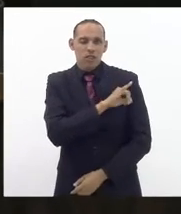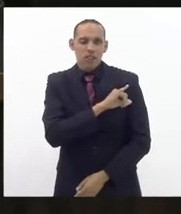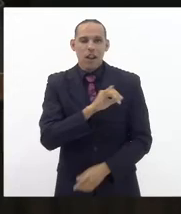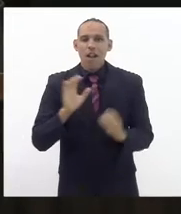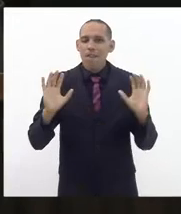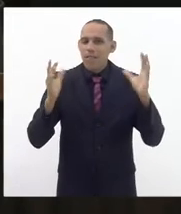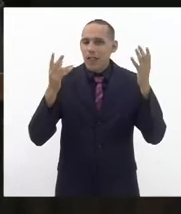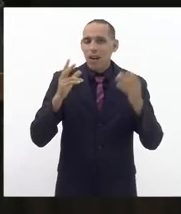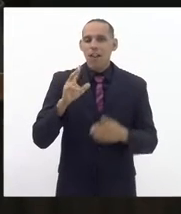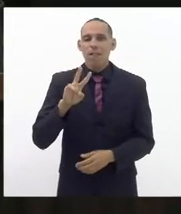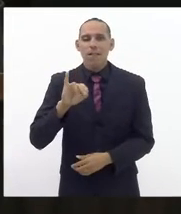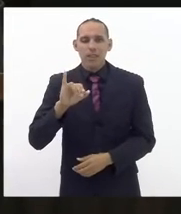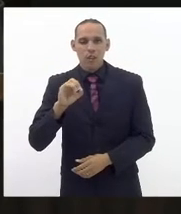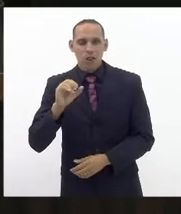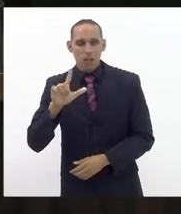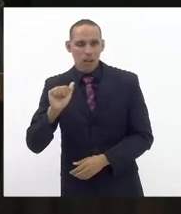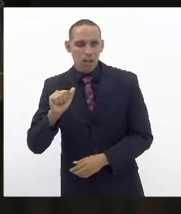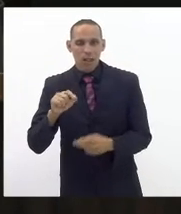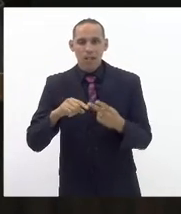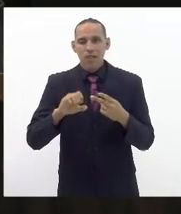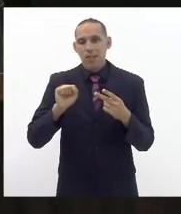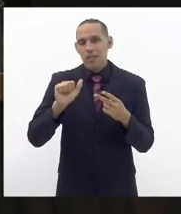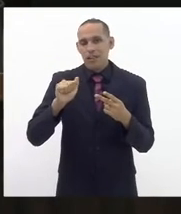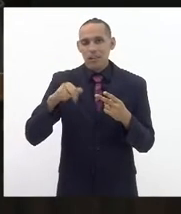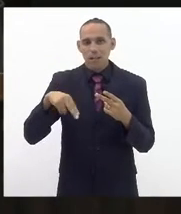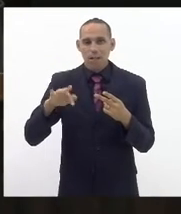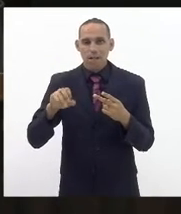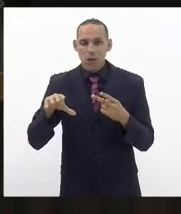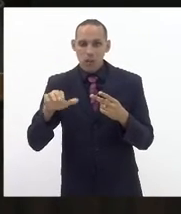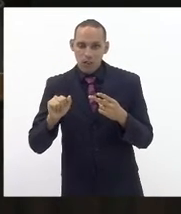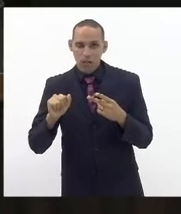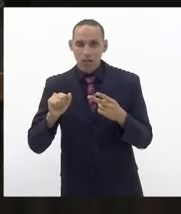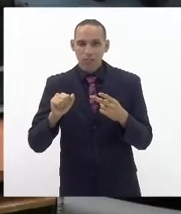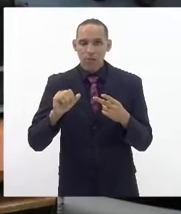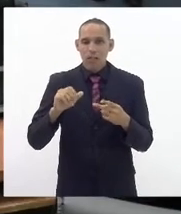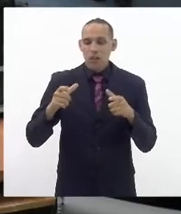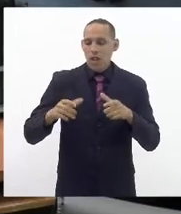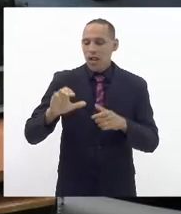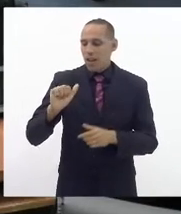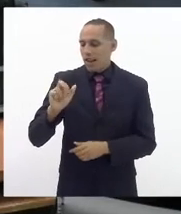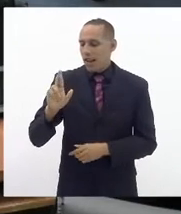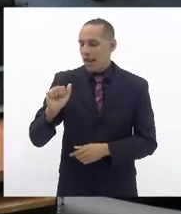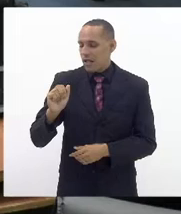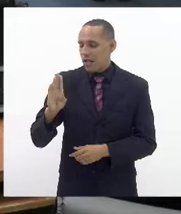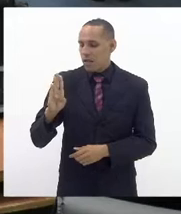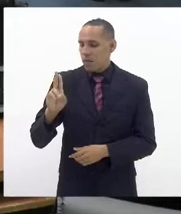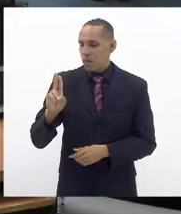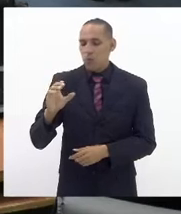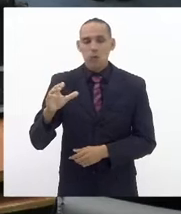de Carabuçu, no município de Bom Jesus de Itabapoama.